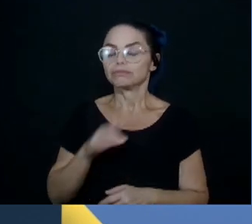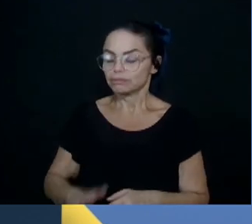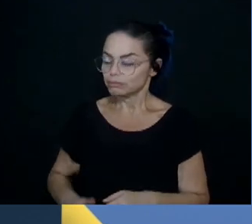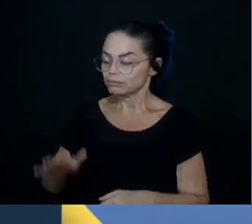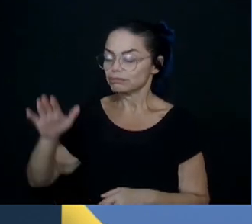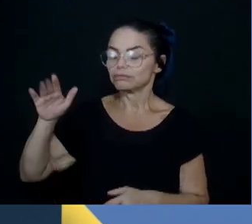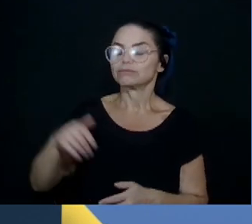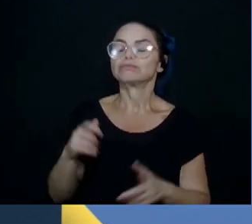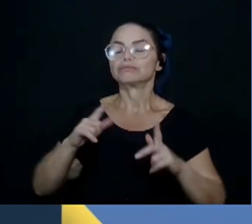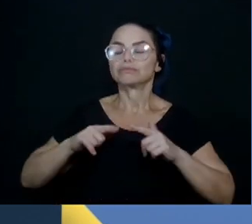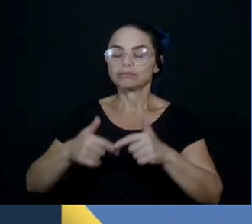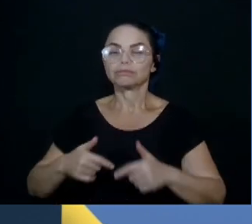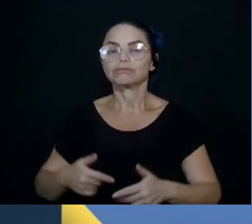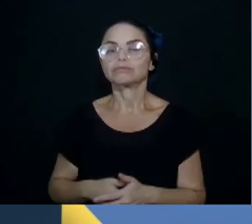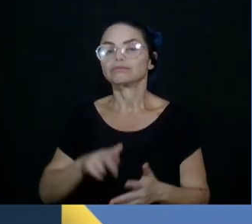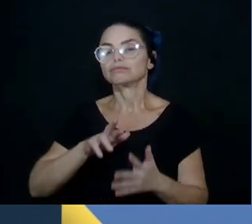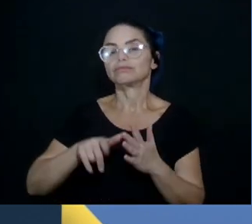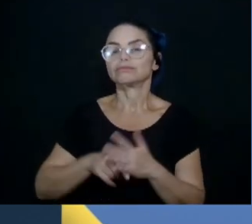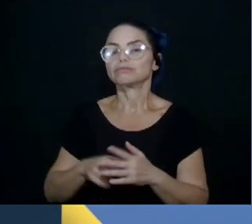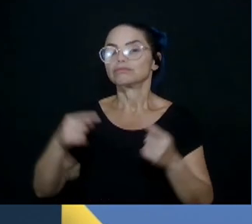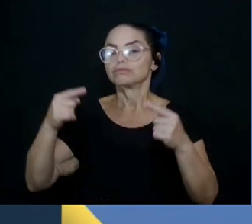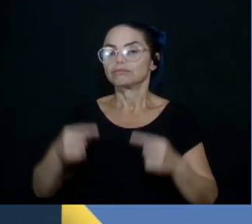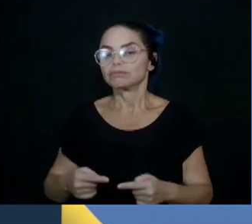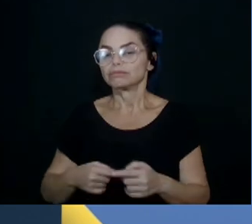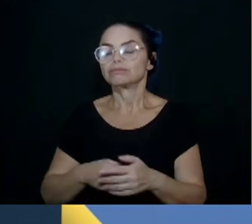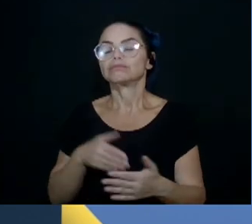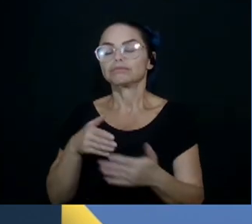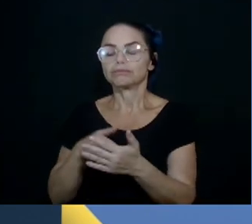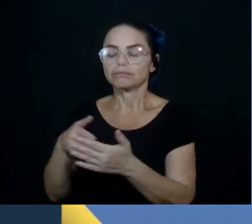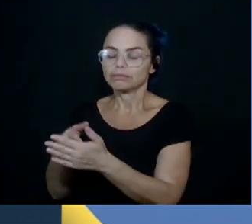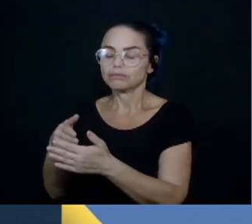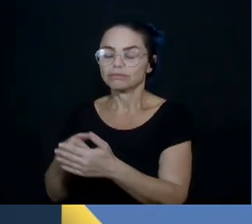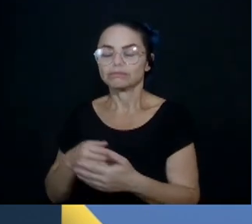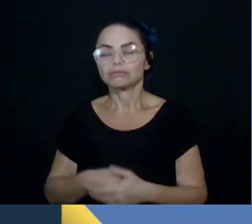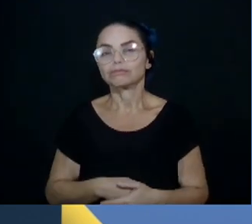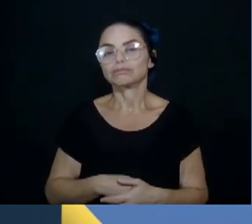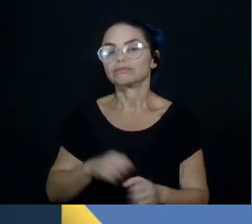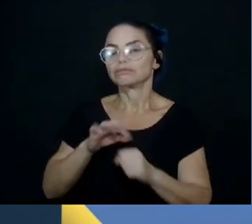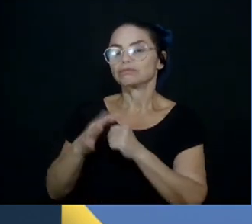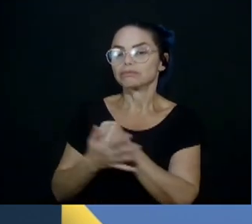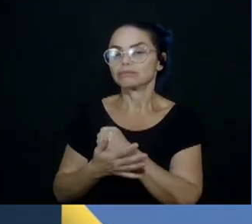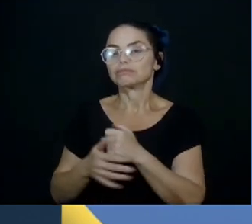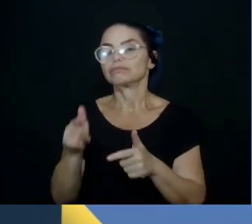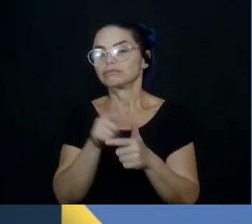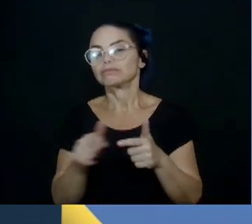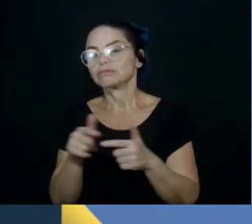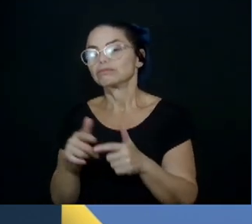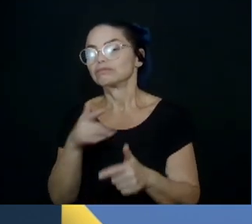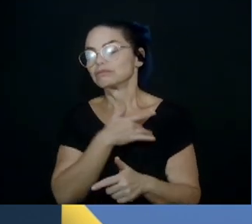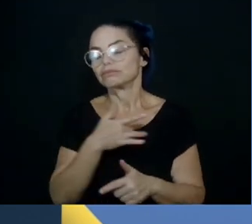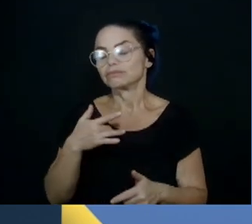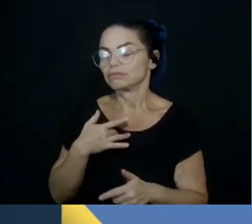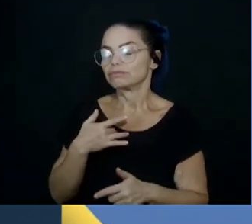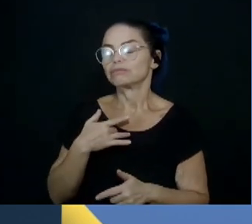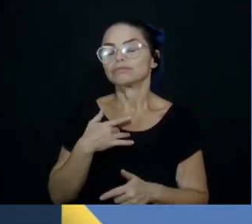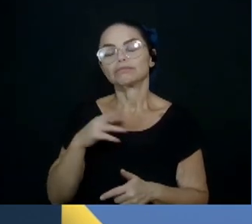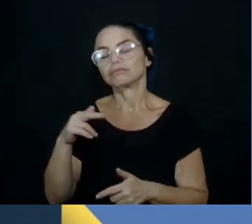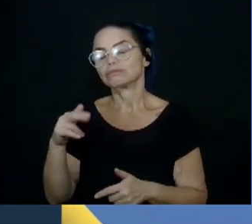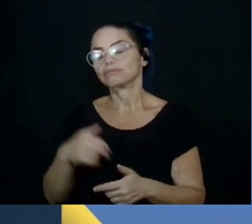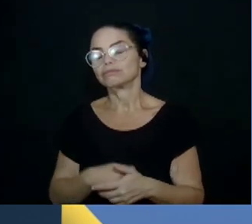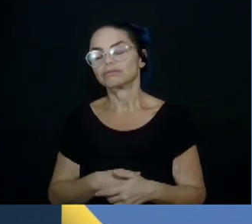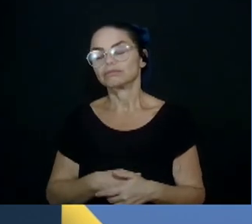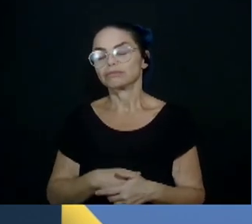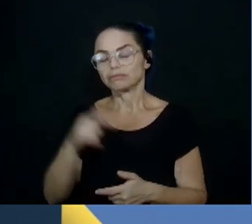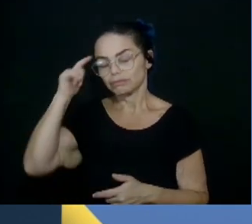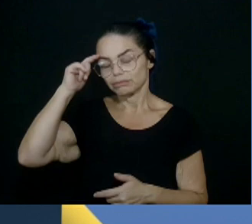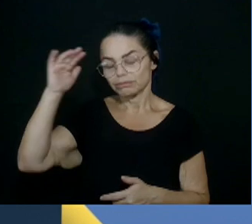enfrentou inúmeros desafios e obstáculos, como a pandemia e problemas de saúde, mas nunca abriu mão de seus sonhos.